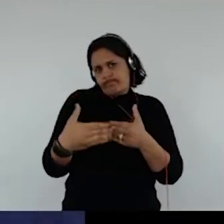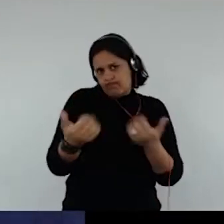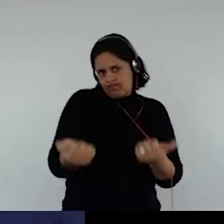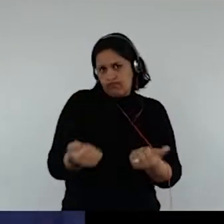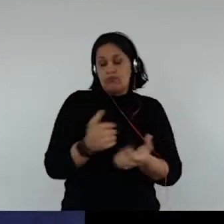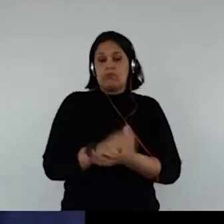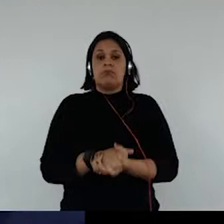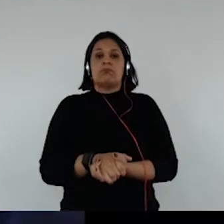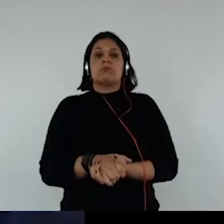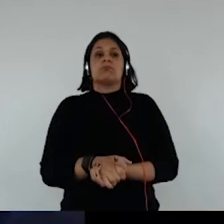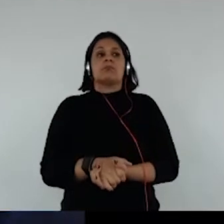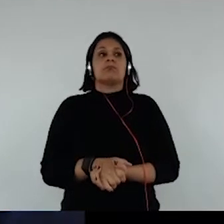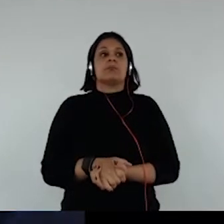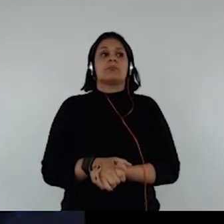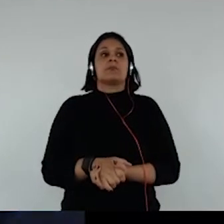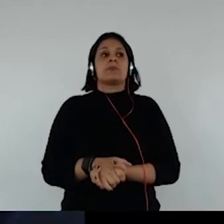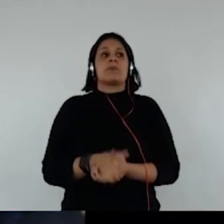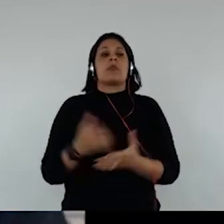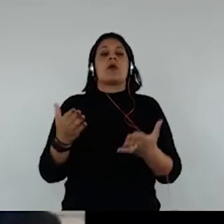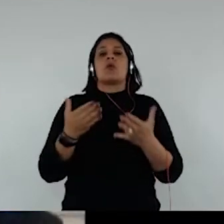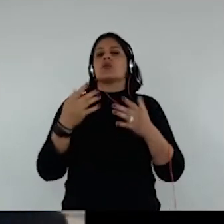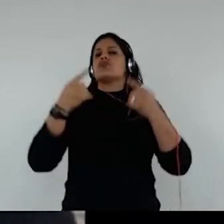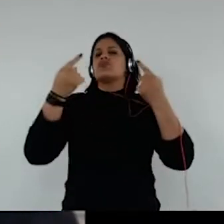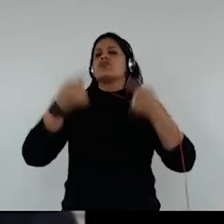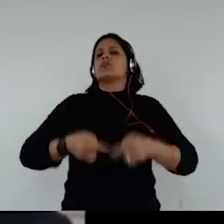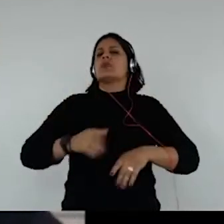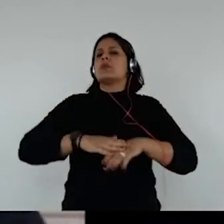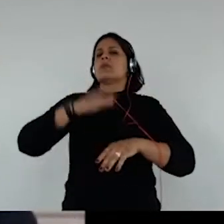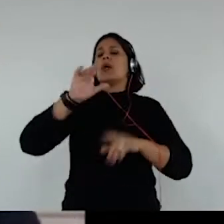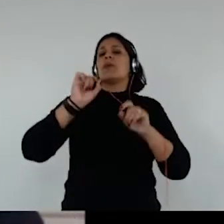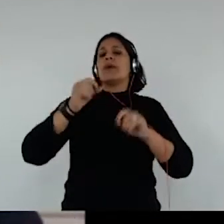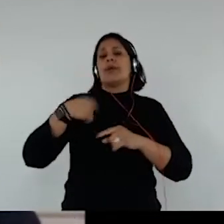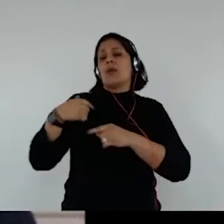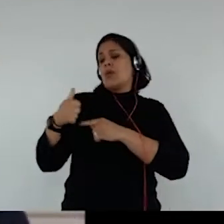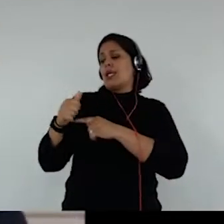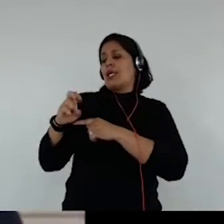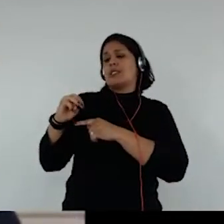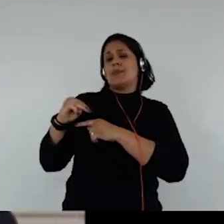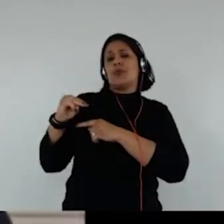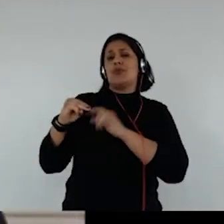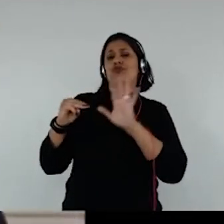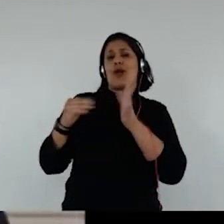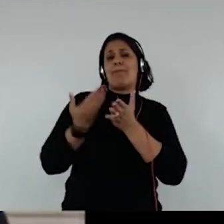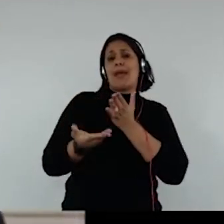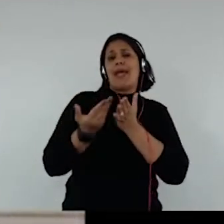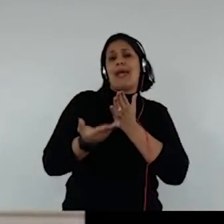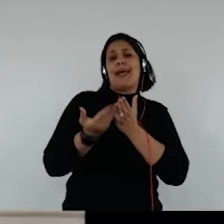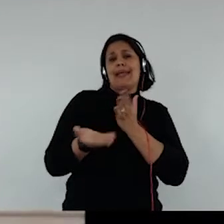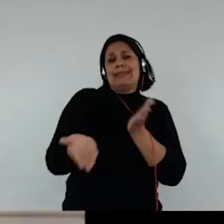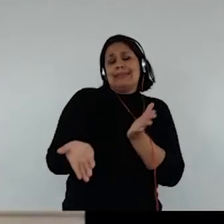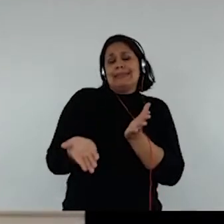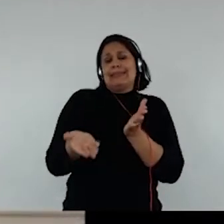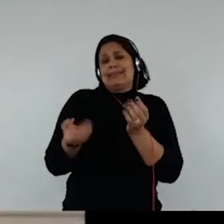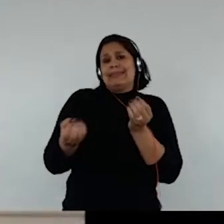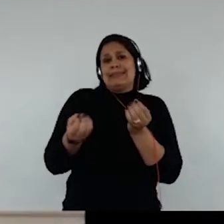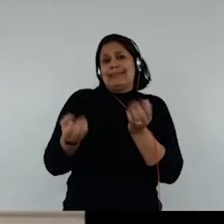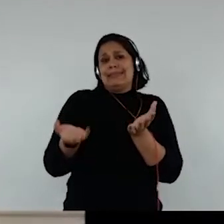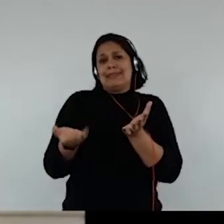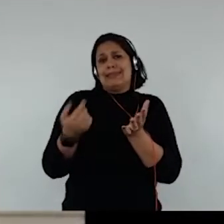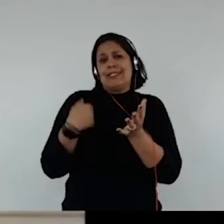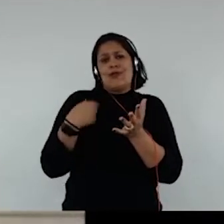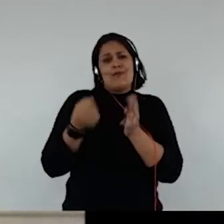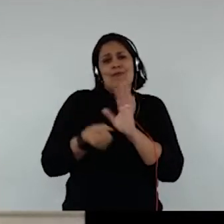Então, o maior desafio é, em 15 minutos, que eu já perdi alguns desses minutos, é trazer, eu